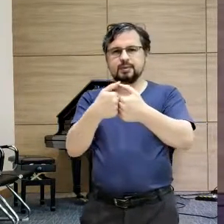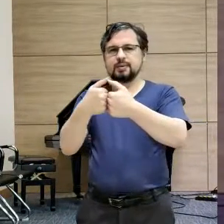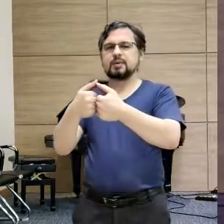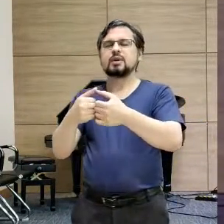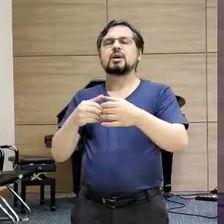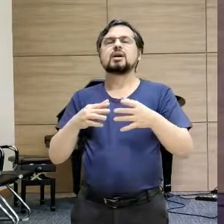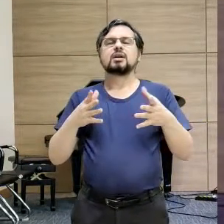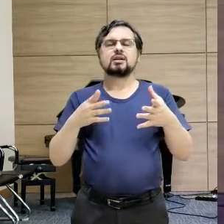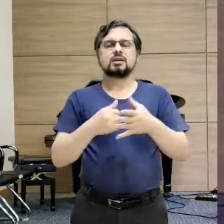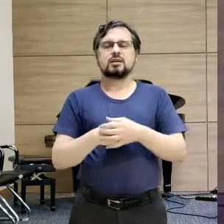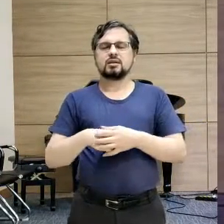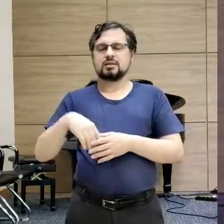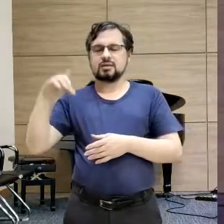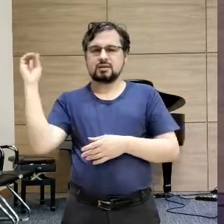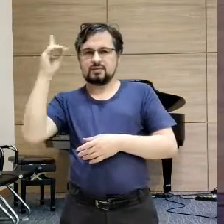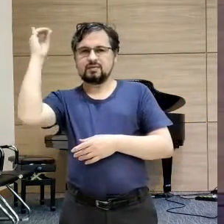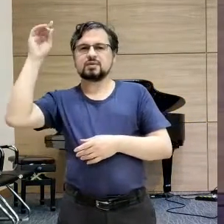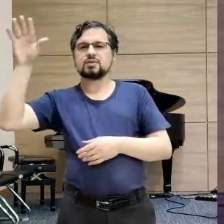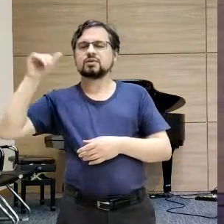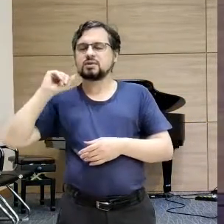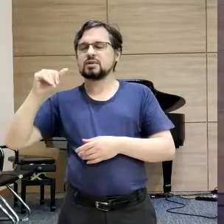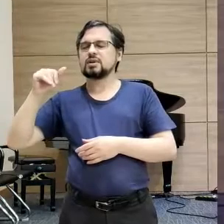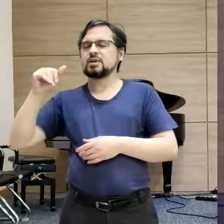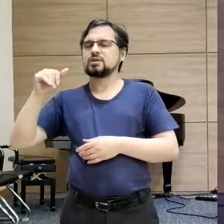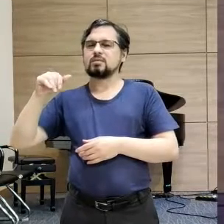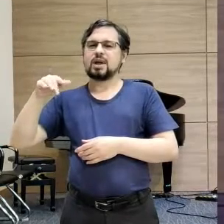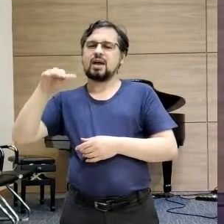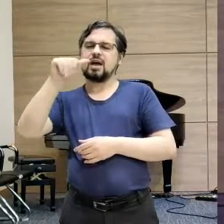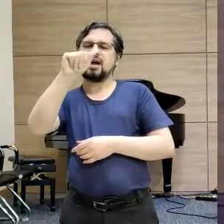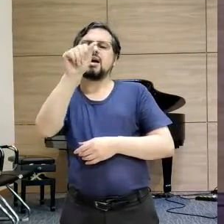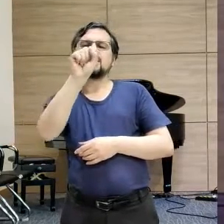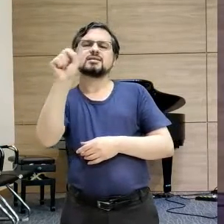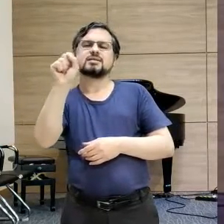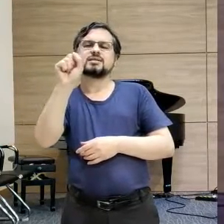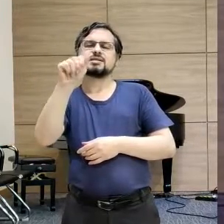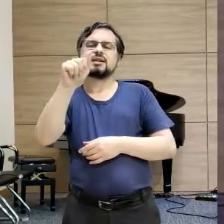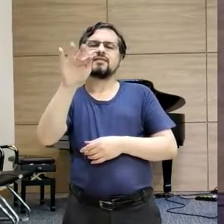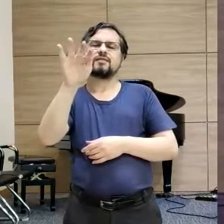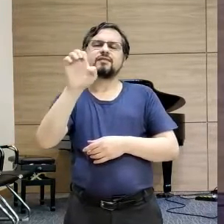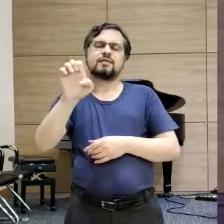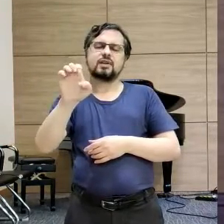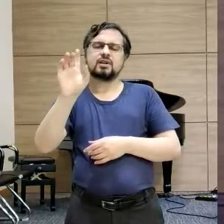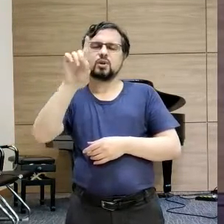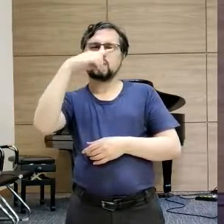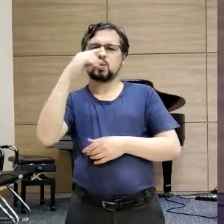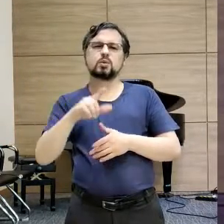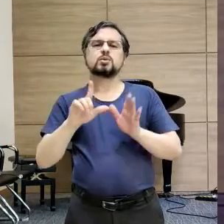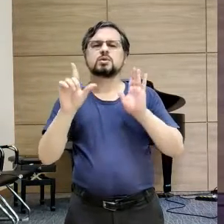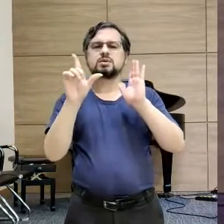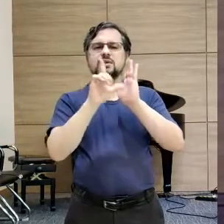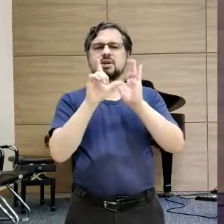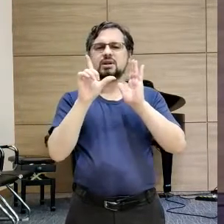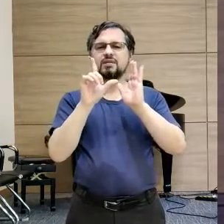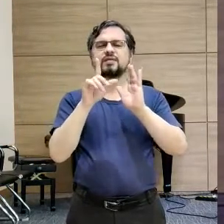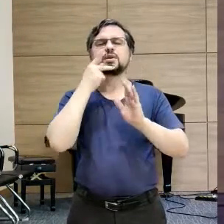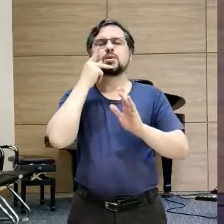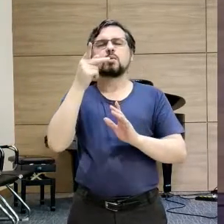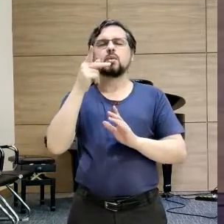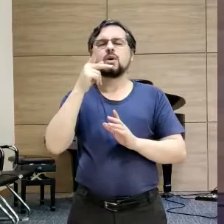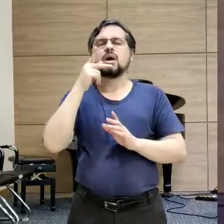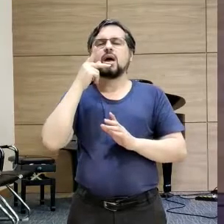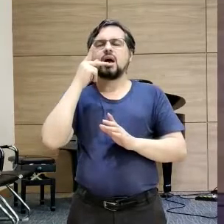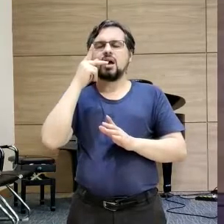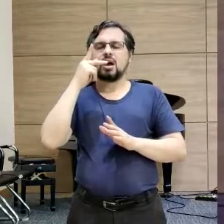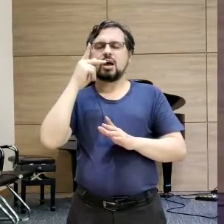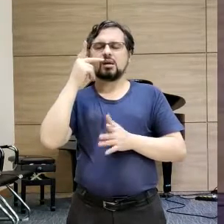e outros levitas como adoradores. Sabe por quê? Porque até então não havia música no culto. Até então o culto era apenas